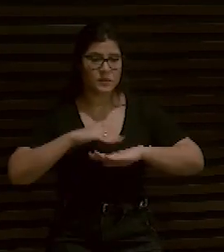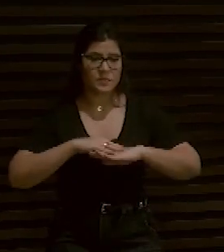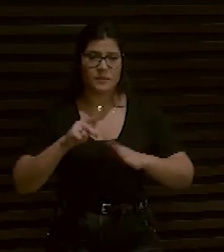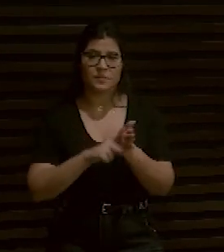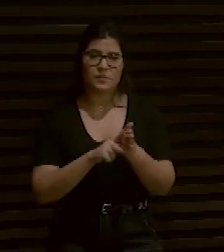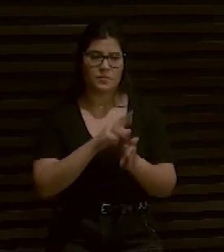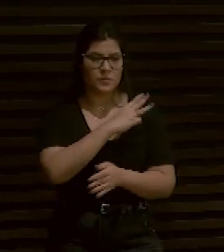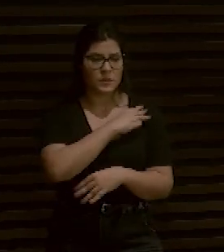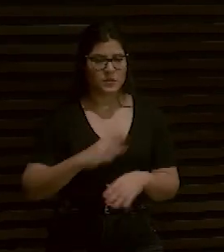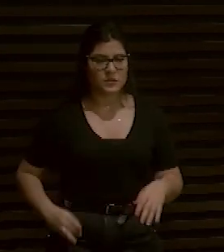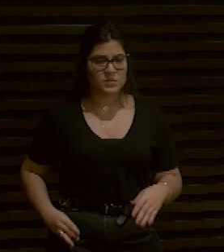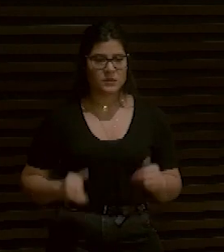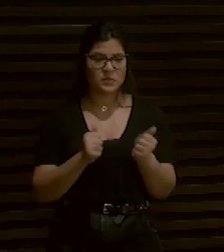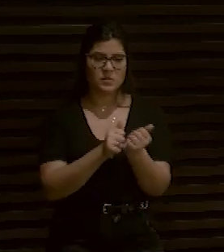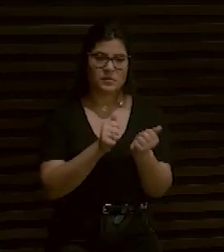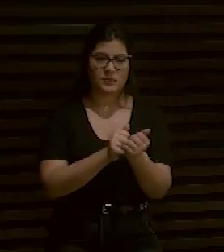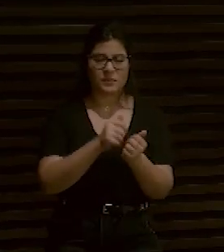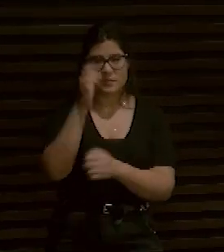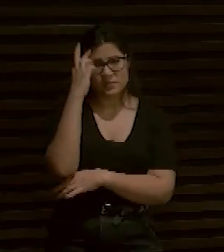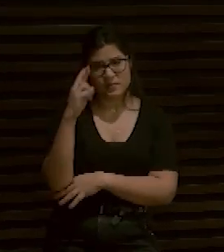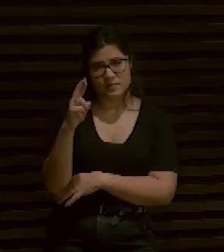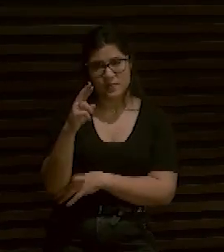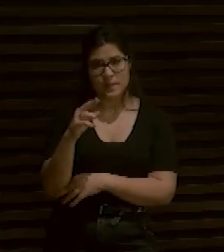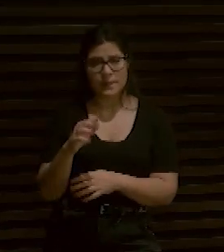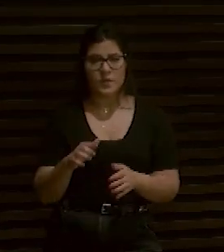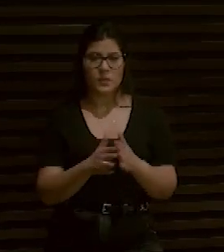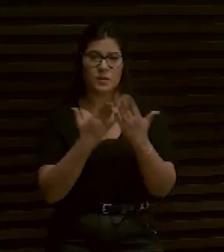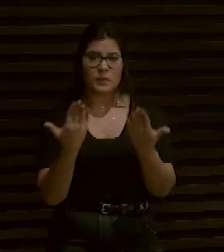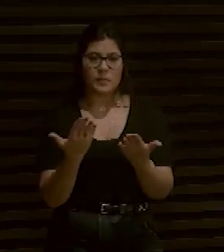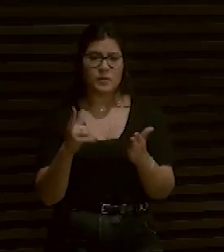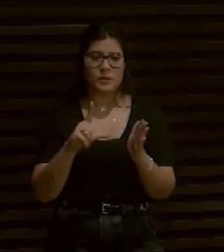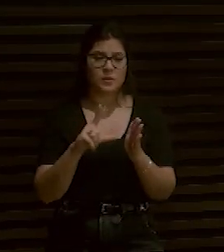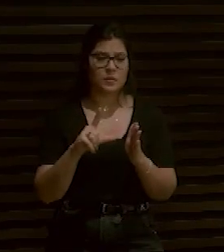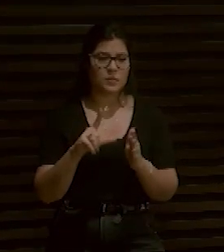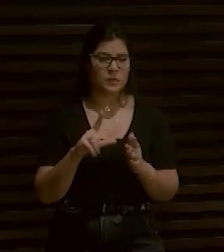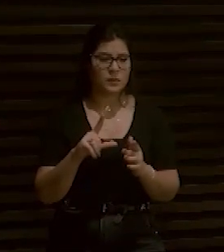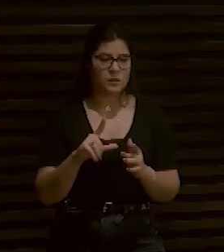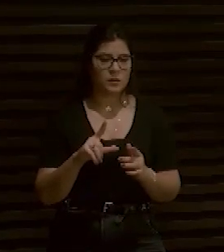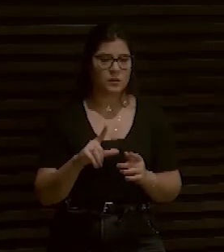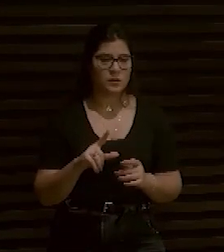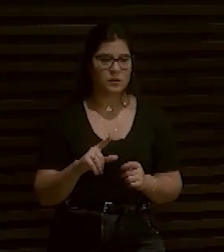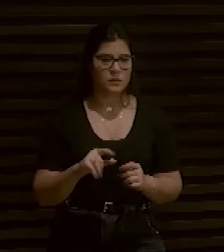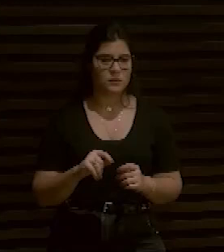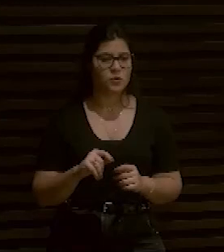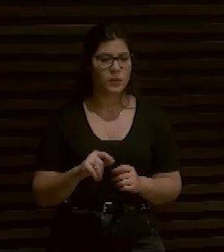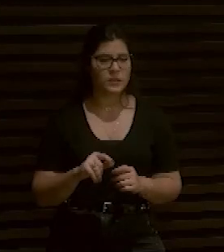a segui-los. Abra sua Bíblia em Lucas, no capítulo 9, no versículo 23.